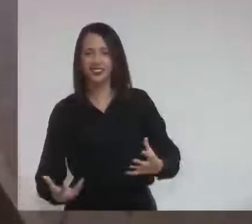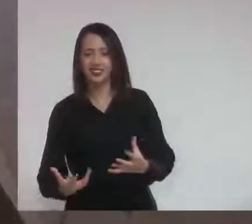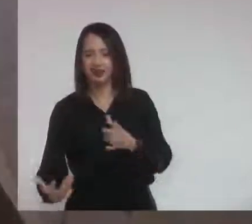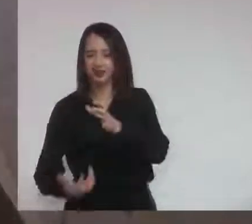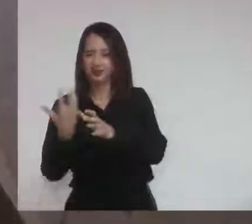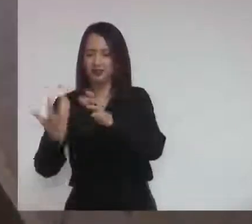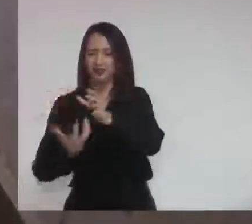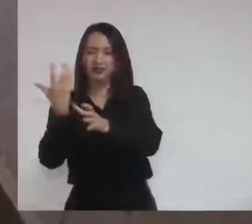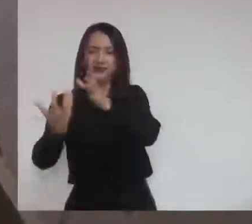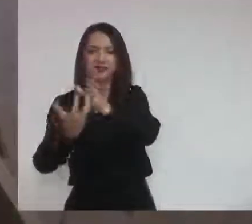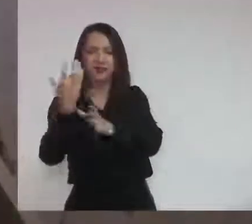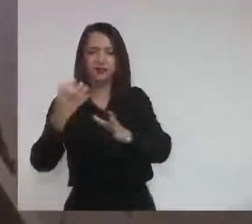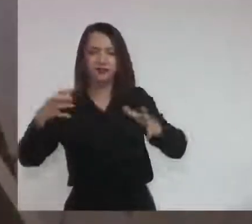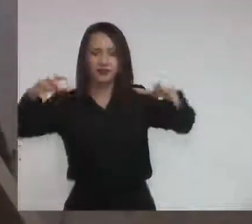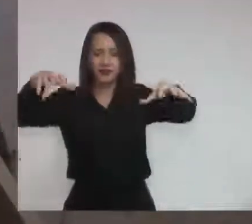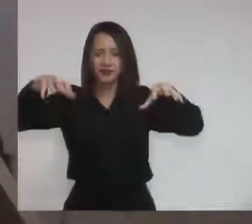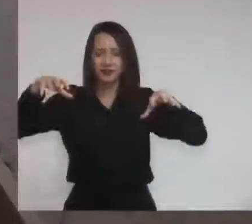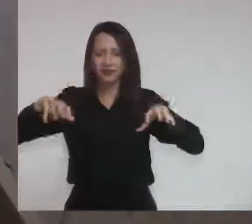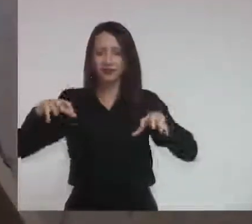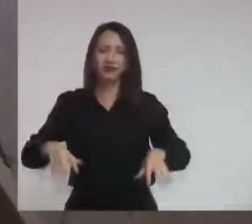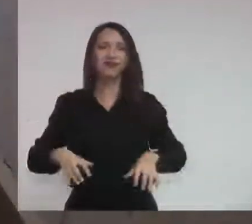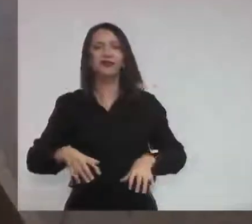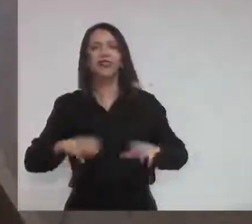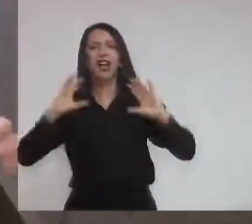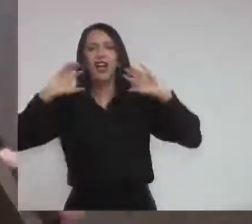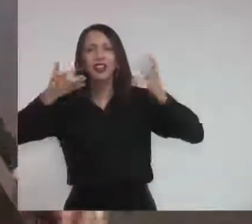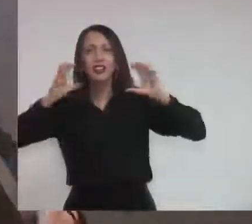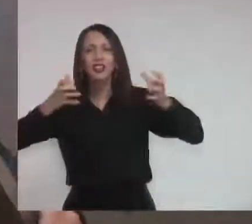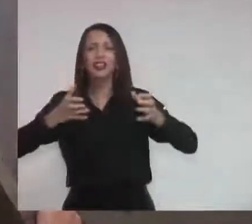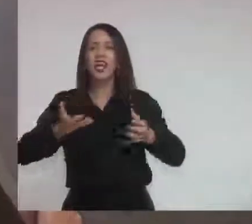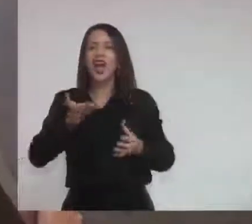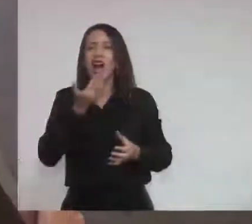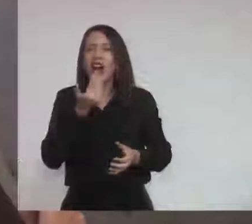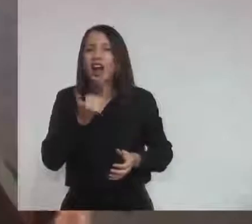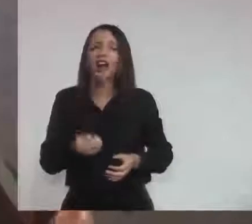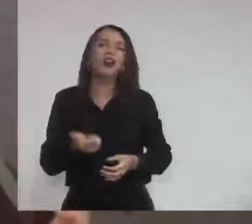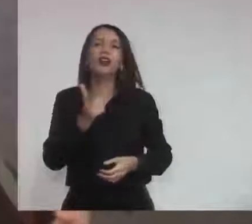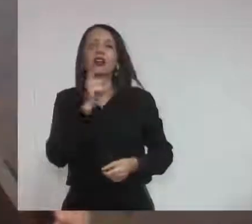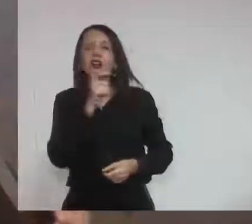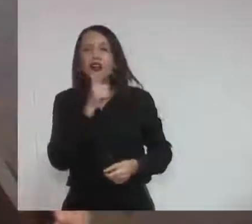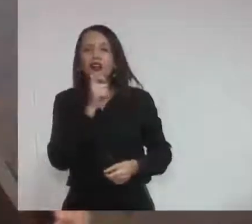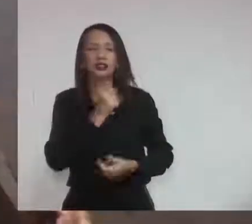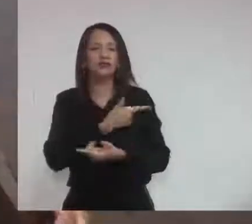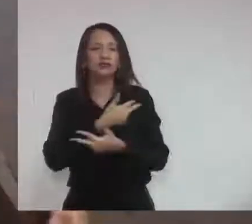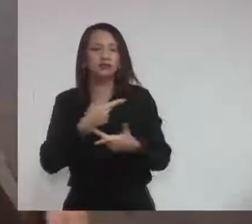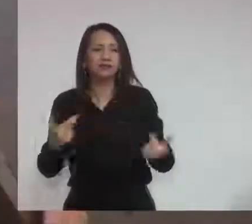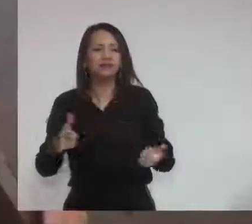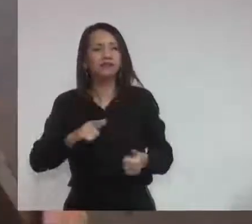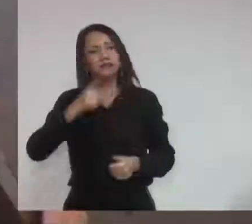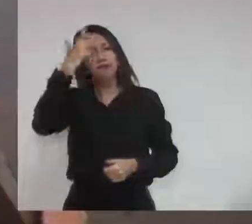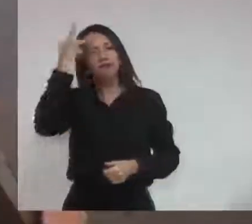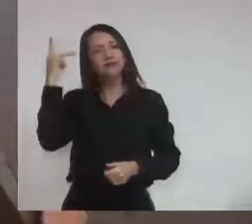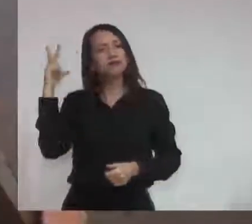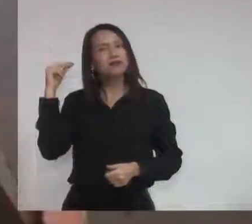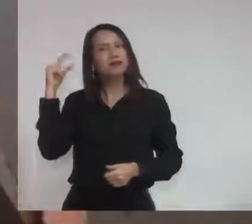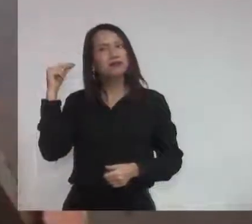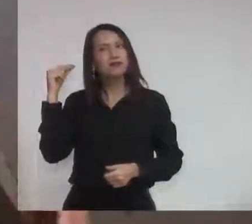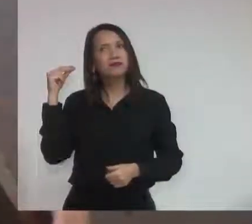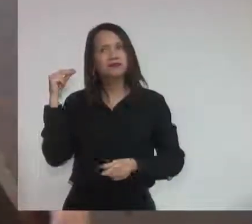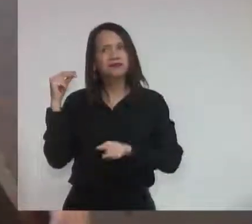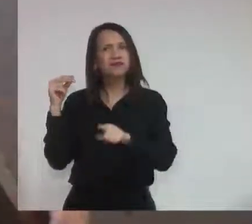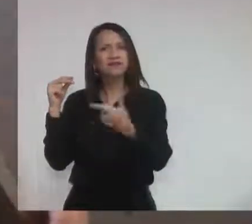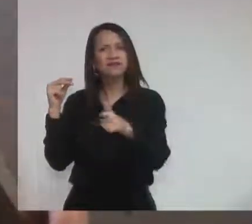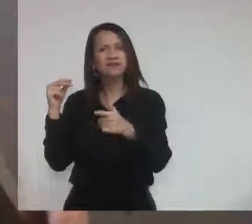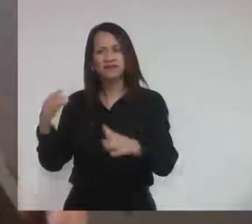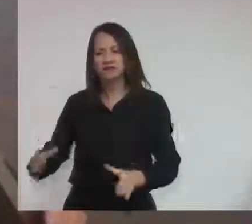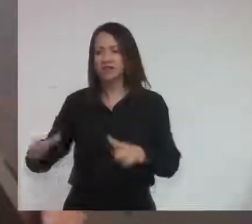com feno, quando era o caso, com milho, ração, água. Daí até uma pessoa falou, eu vi um local que não estava o